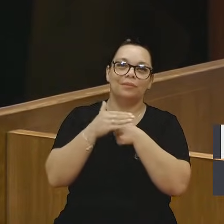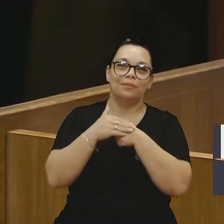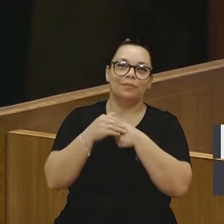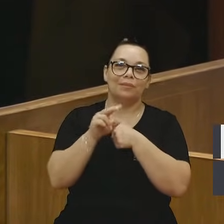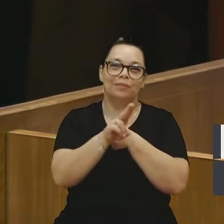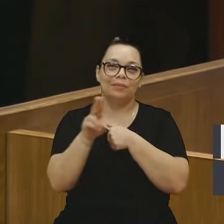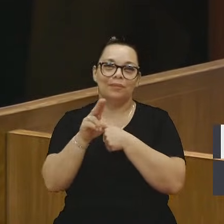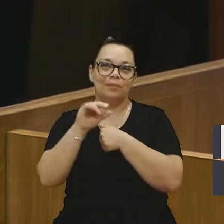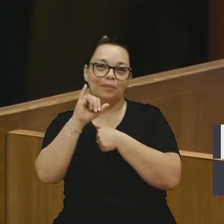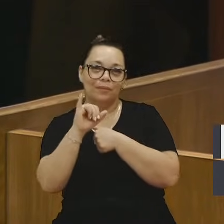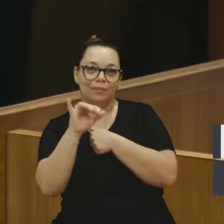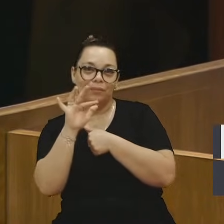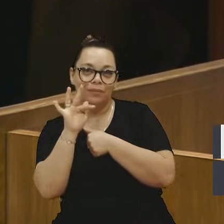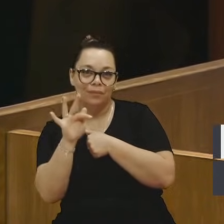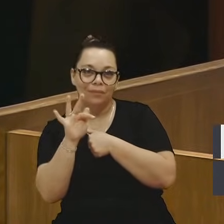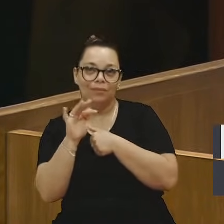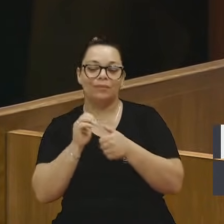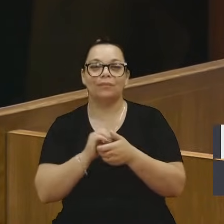como IFE.